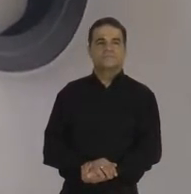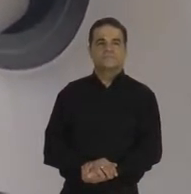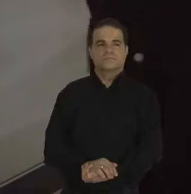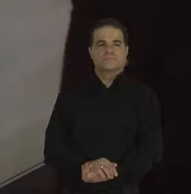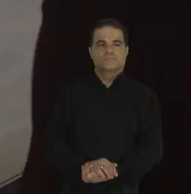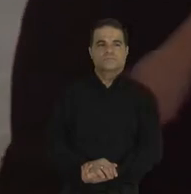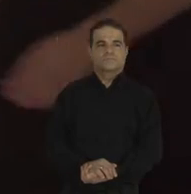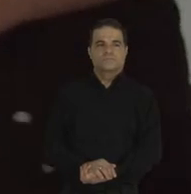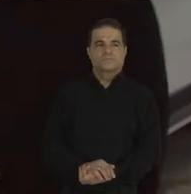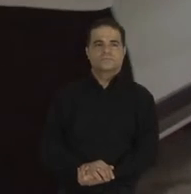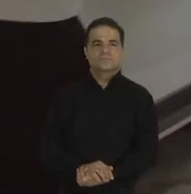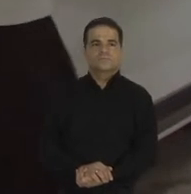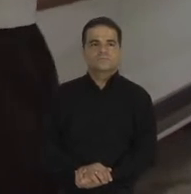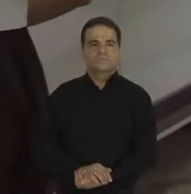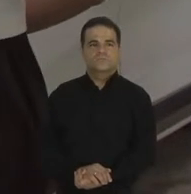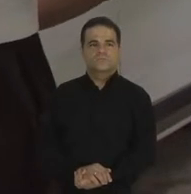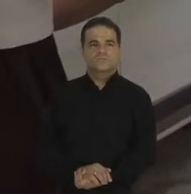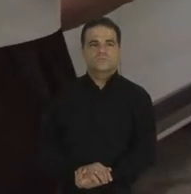quanto